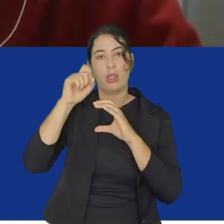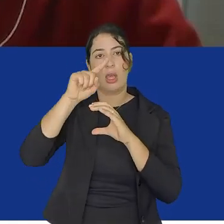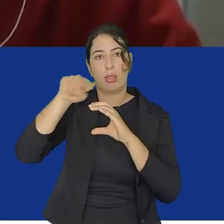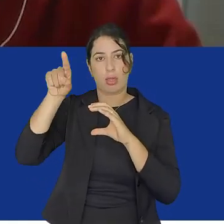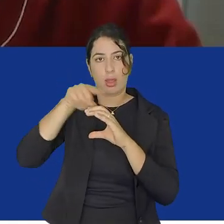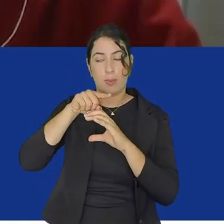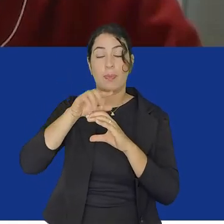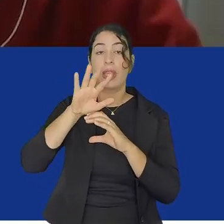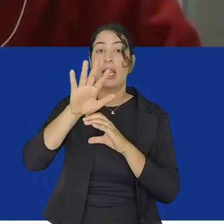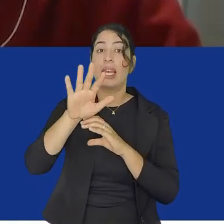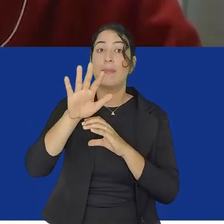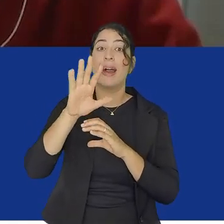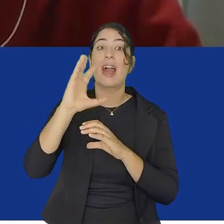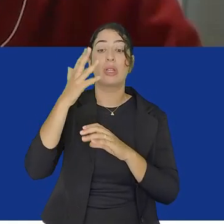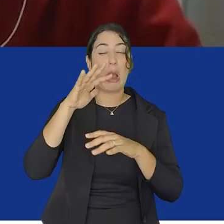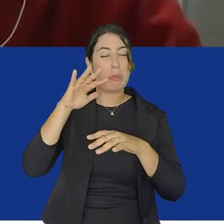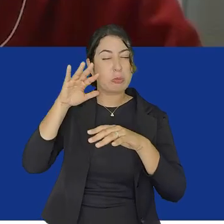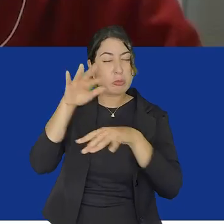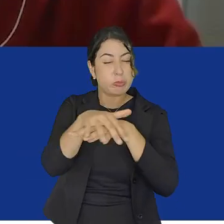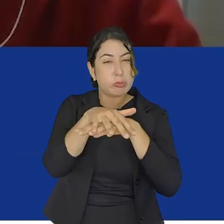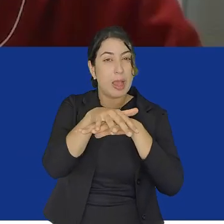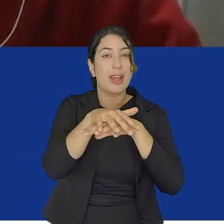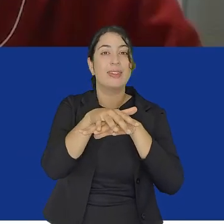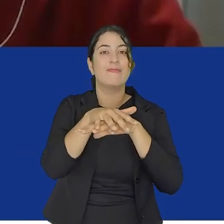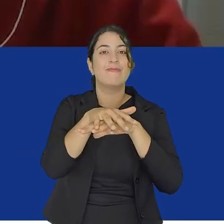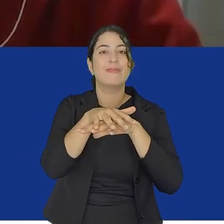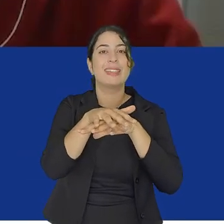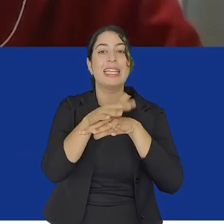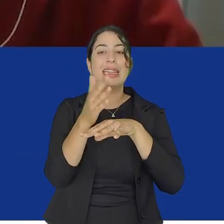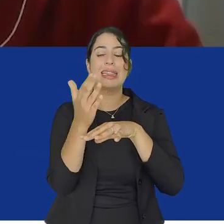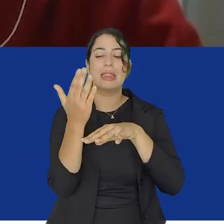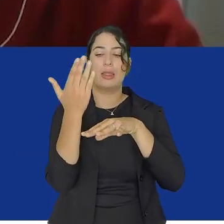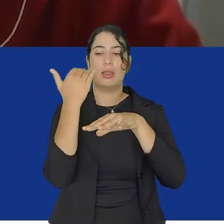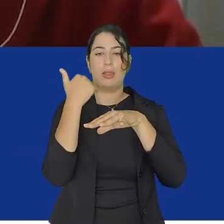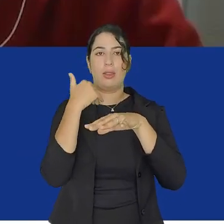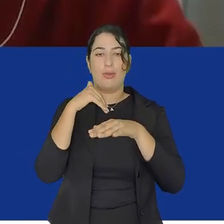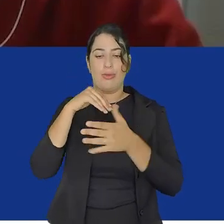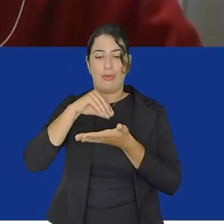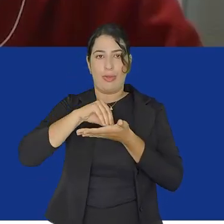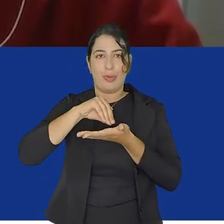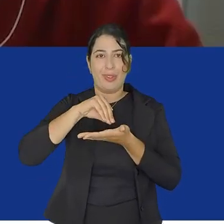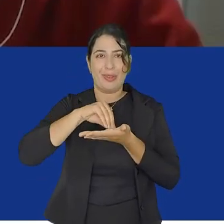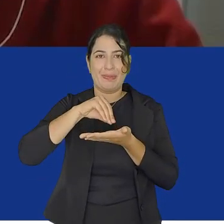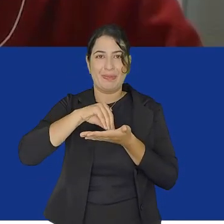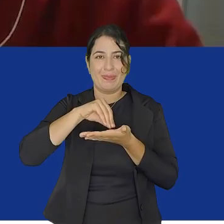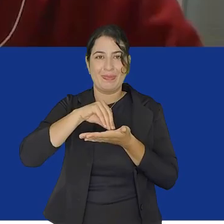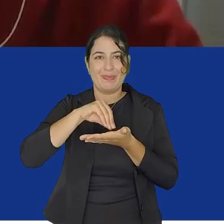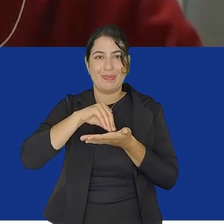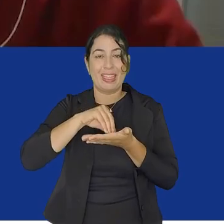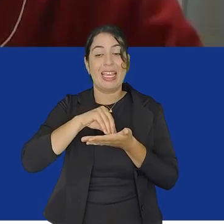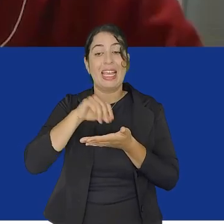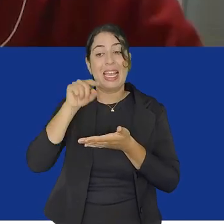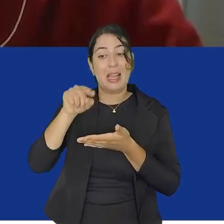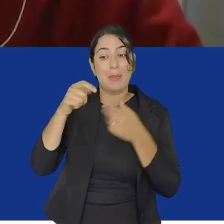toda hostilização sinaliza uma necessidade não atendida, sinaliza algo que essa pessoa